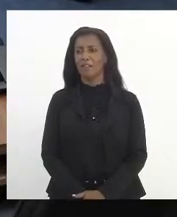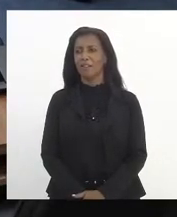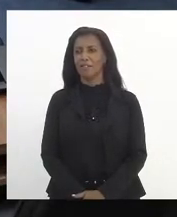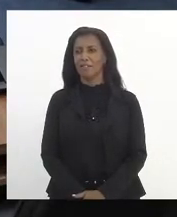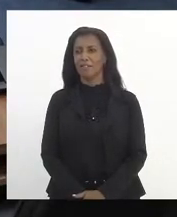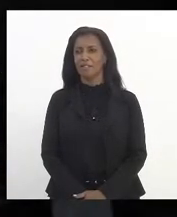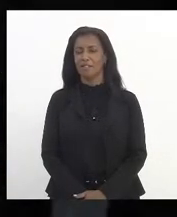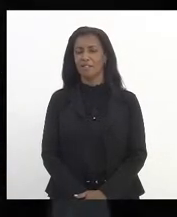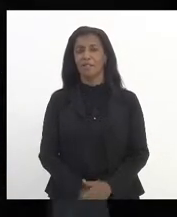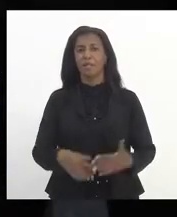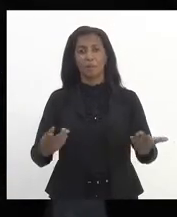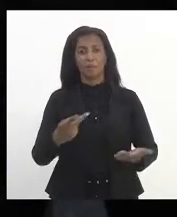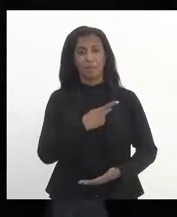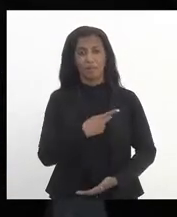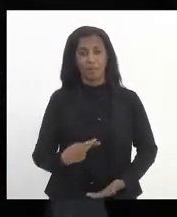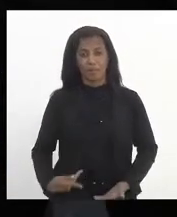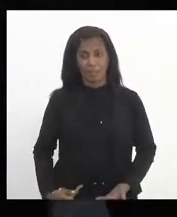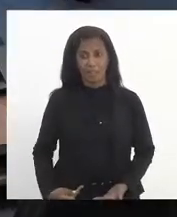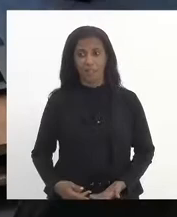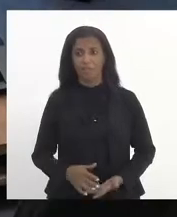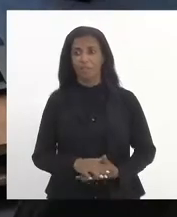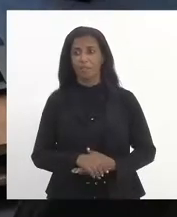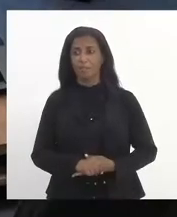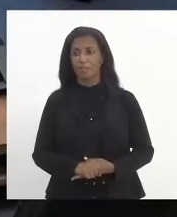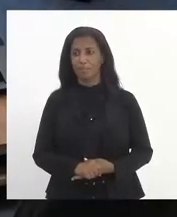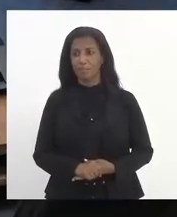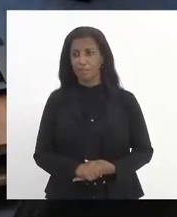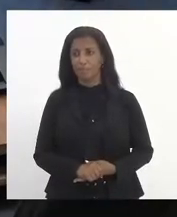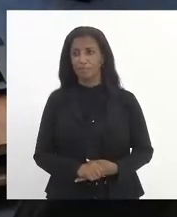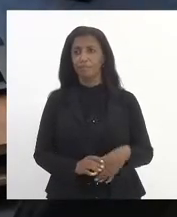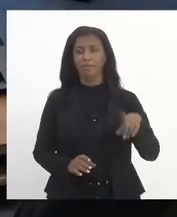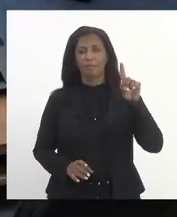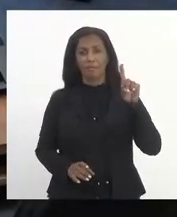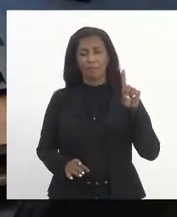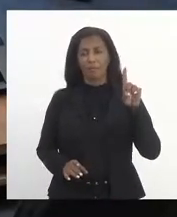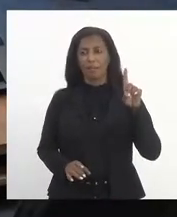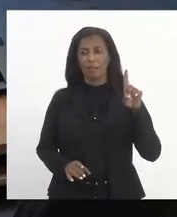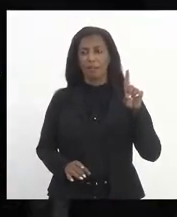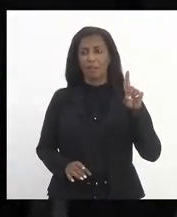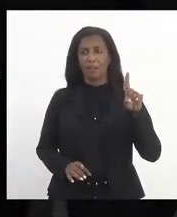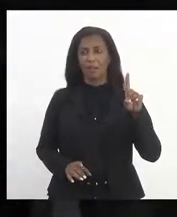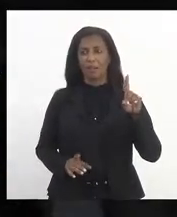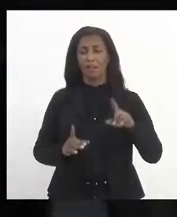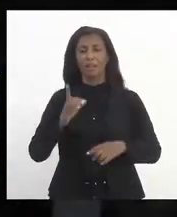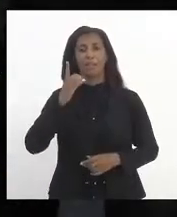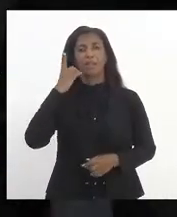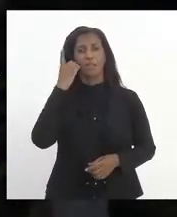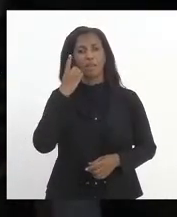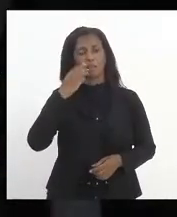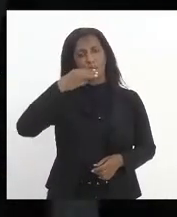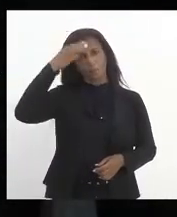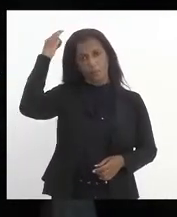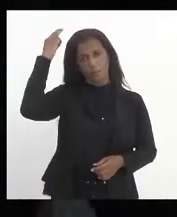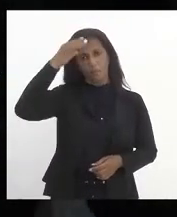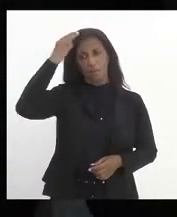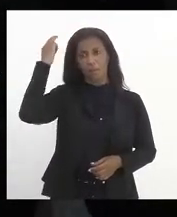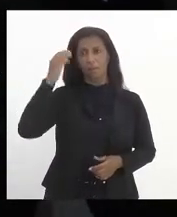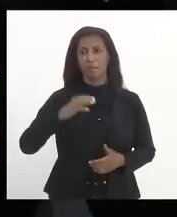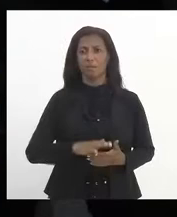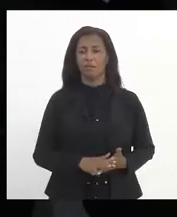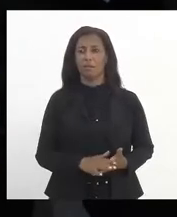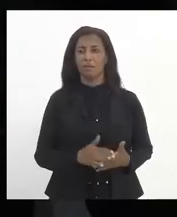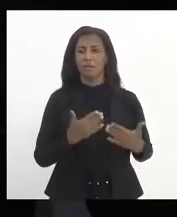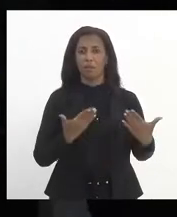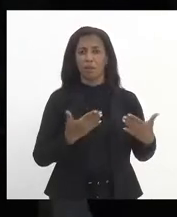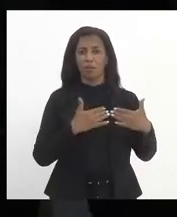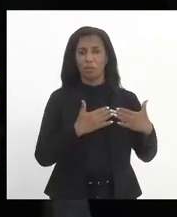Presidente. Então, vou continuar falando. Me permita aqui, deputado Márcio. É porque eu quero me